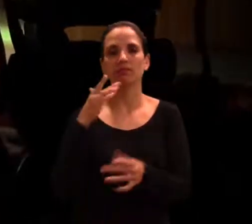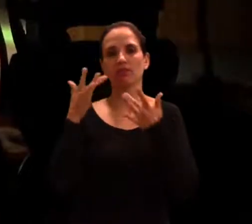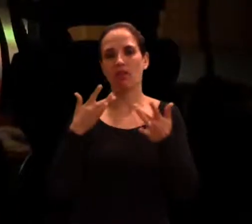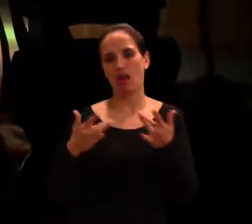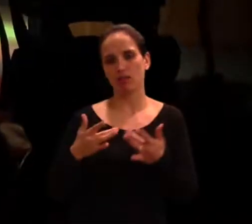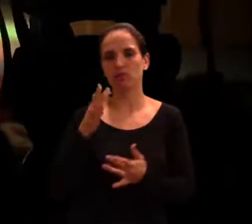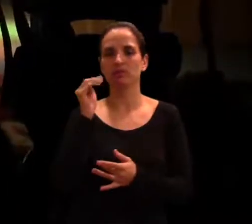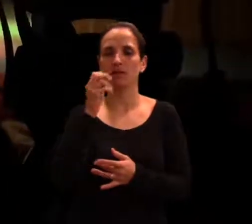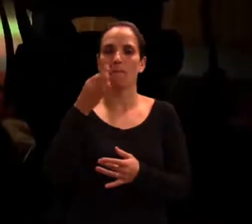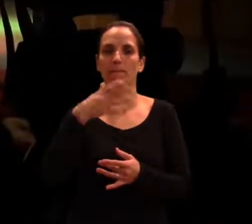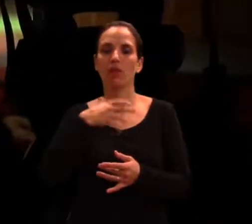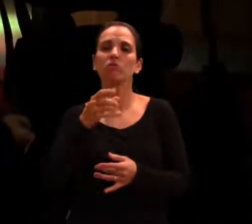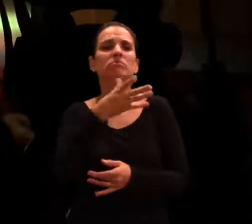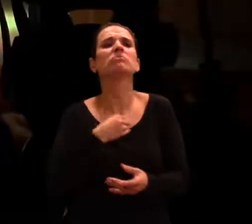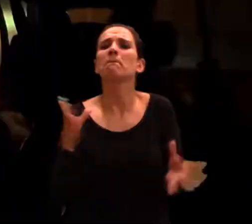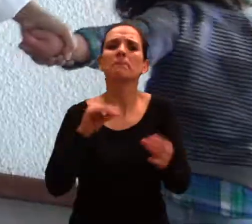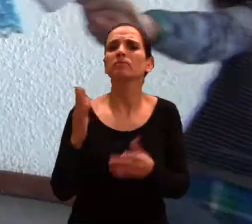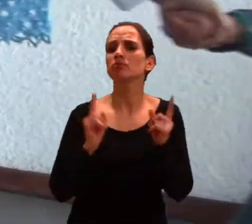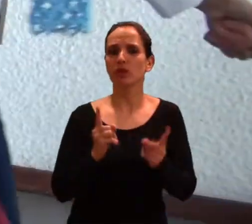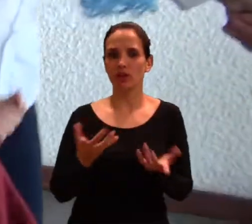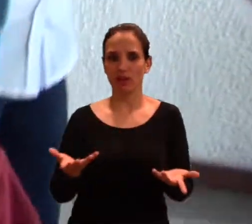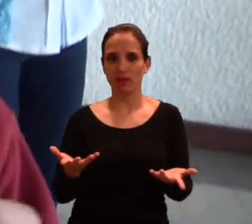Pedro. O que é que tu gostaste mais?